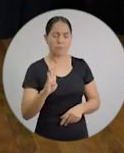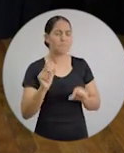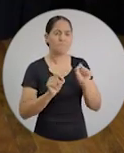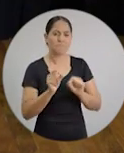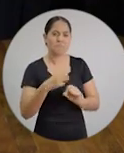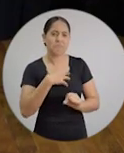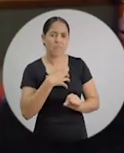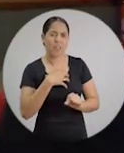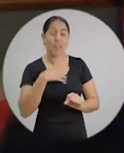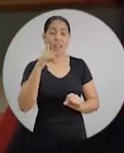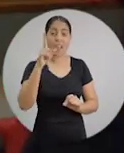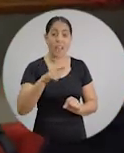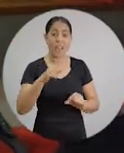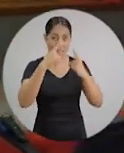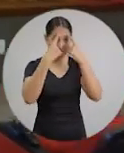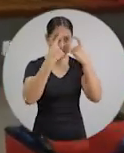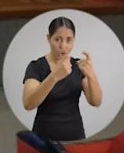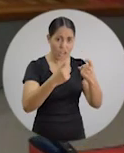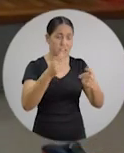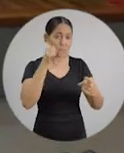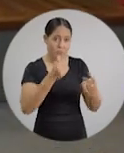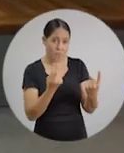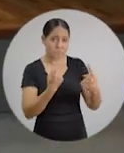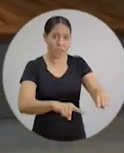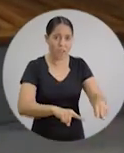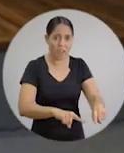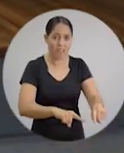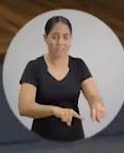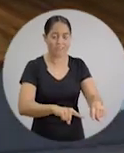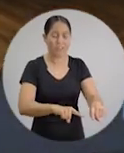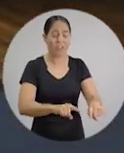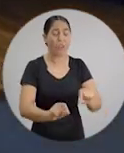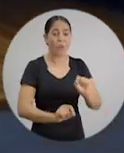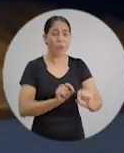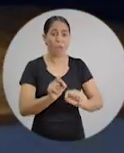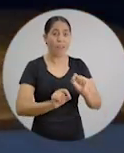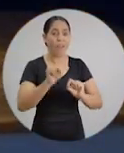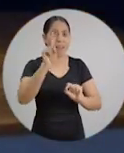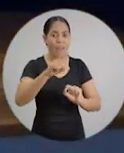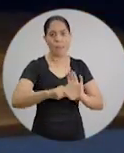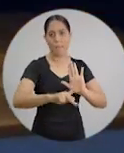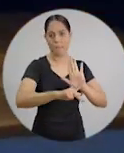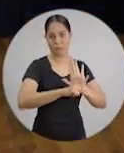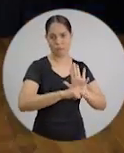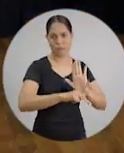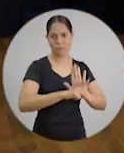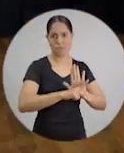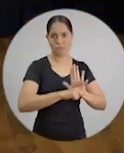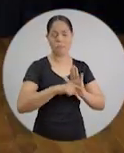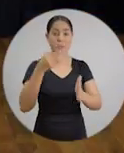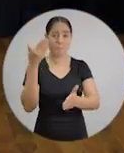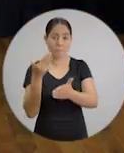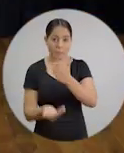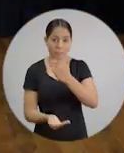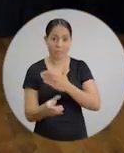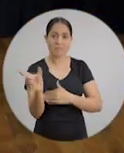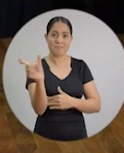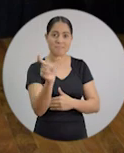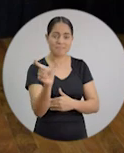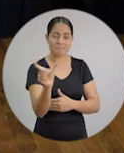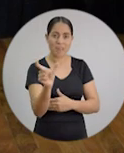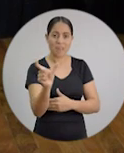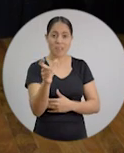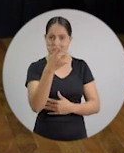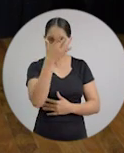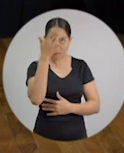as seccionais, no sentido de que a violência contra a mulher, a prática da violência contra a mulher, é um fator apto a